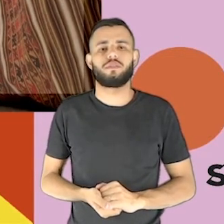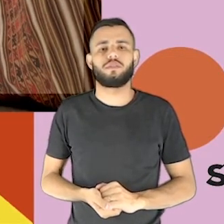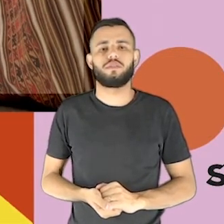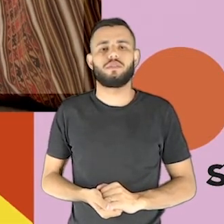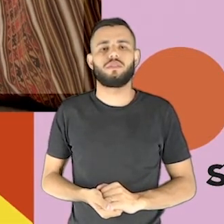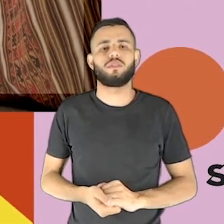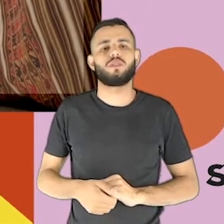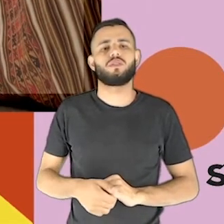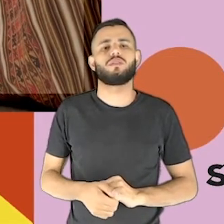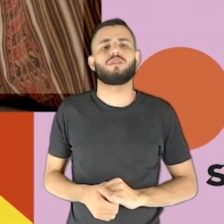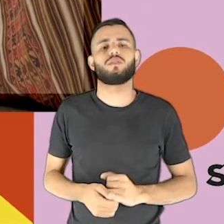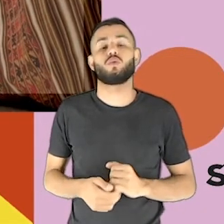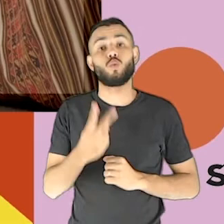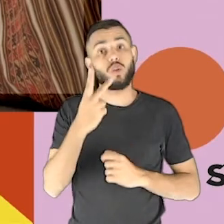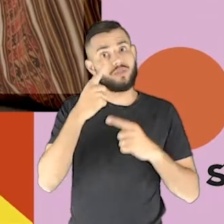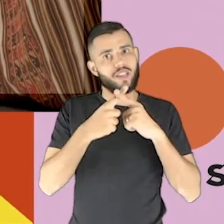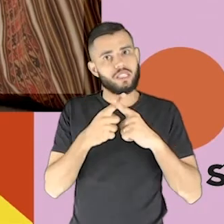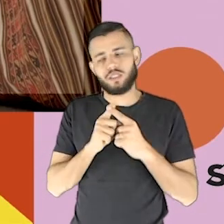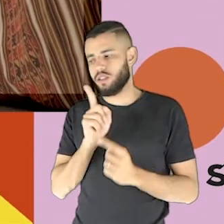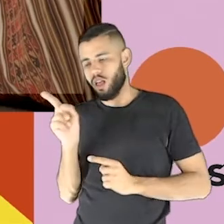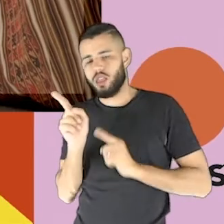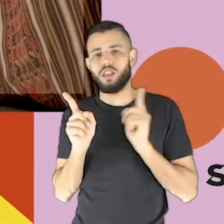Mais duas para cada lado. Enche.